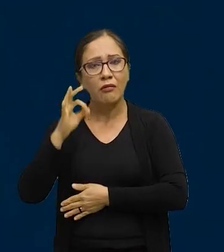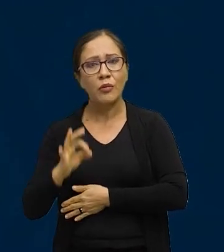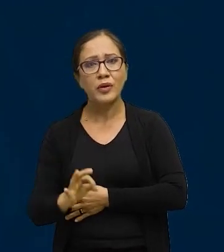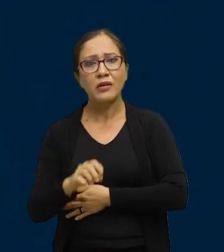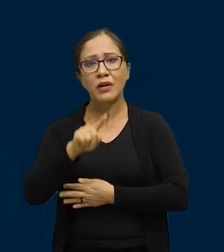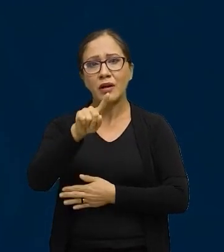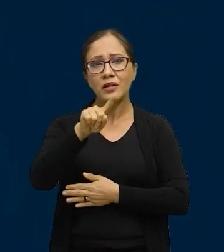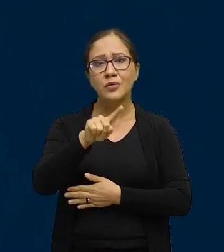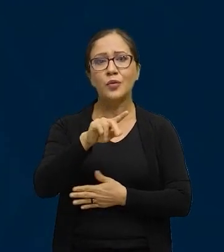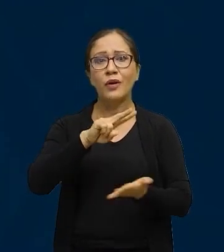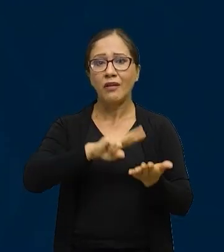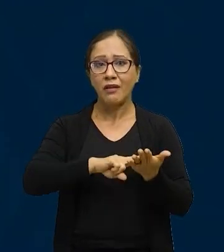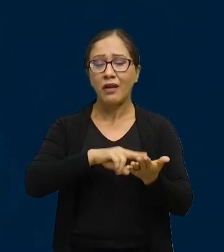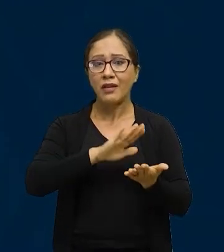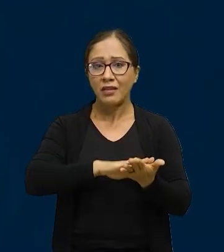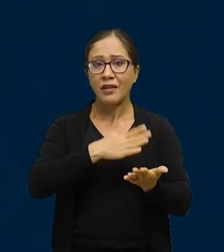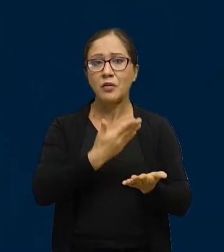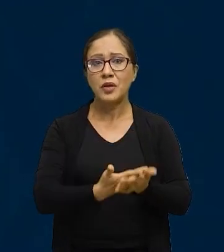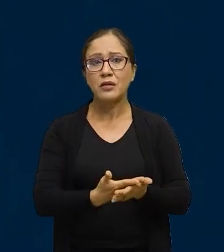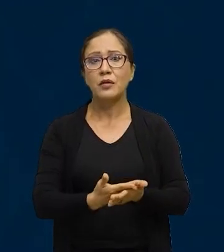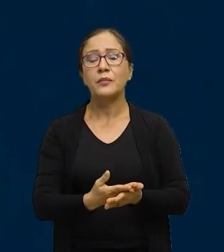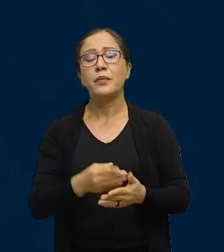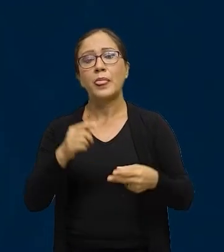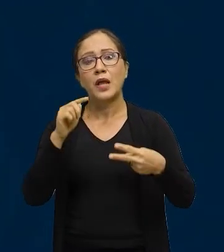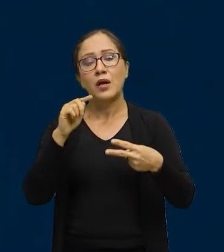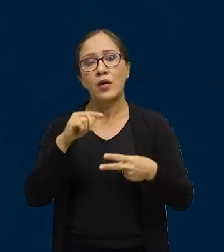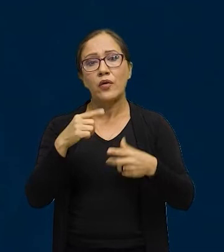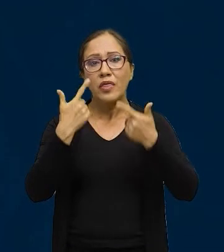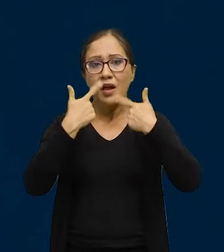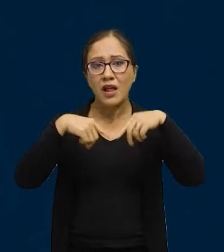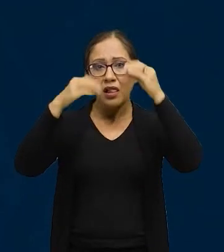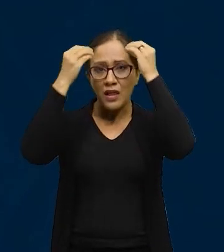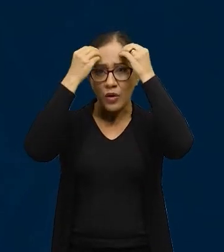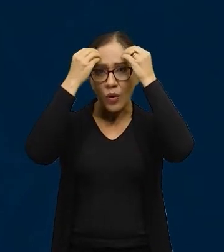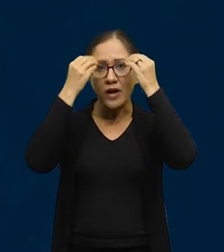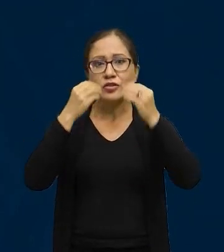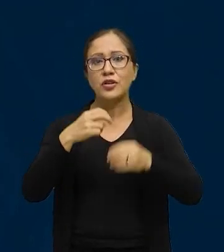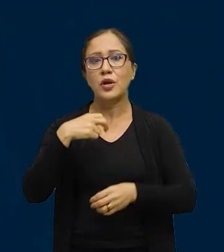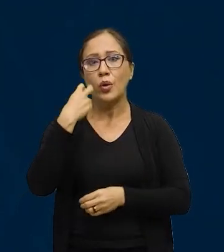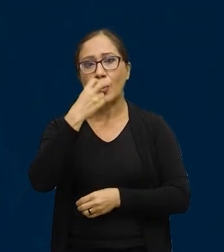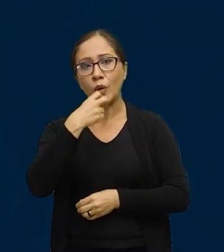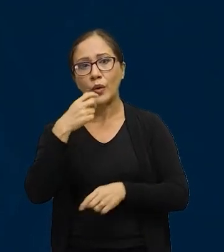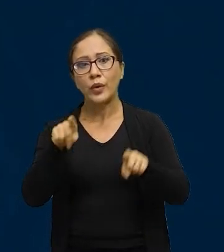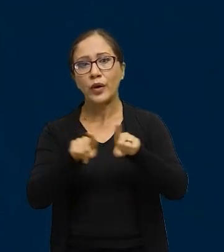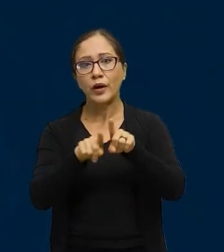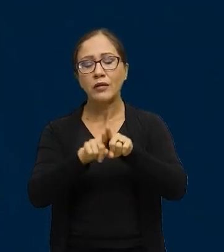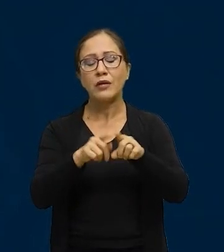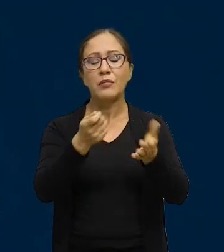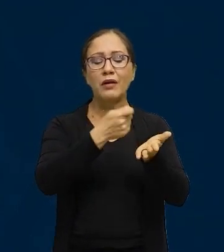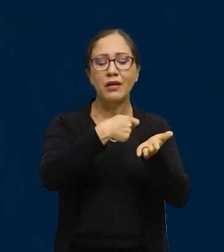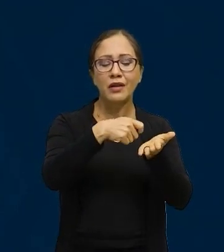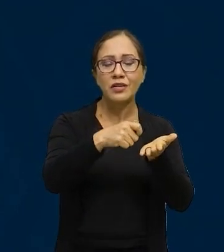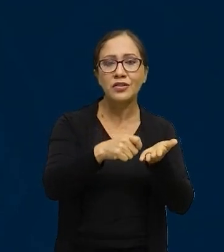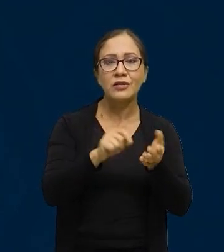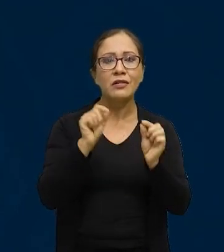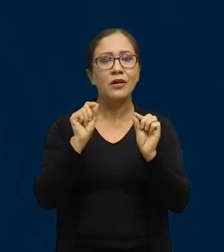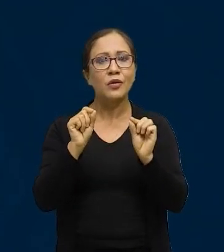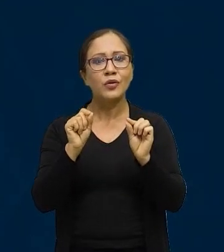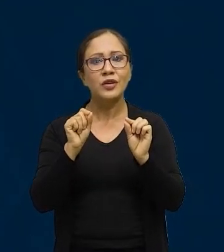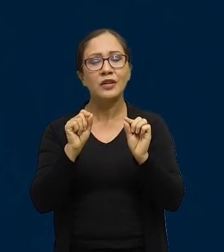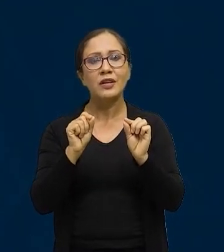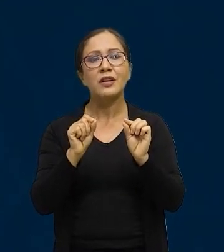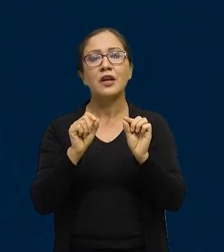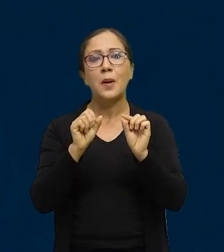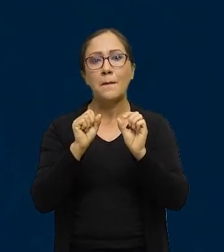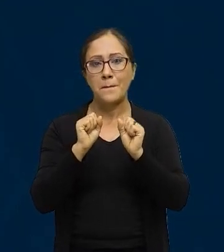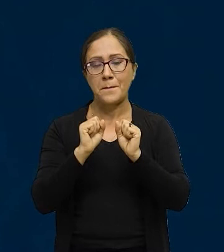sua interpretação. Na linguagem verbal, você usa a linguagem escrita, que você